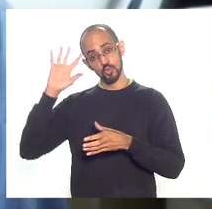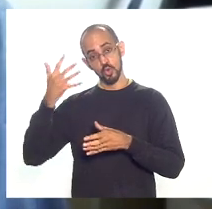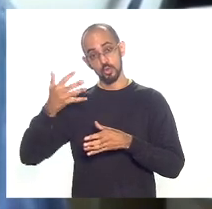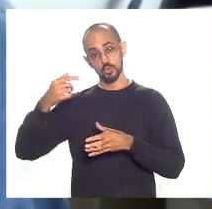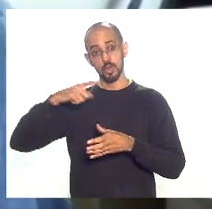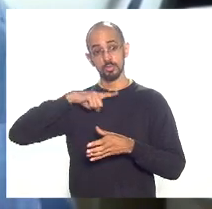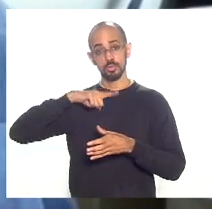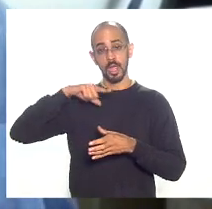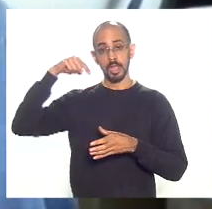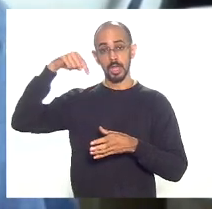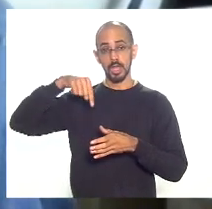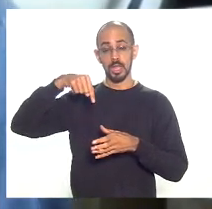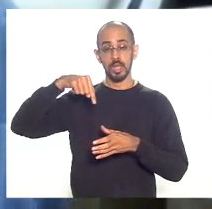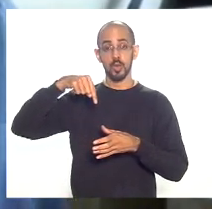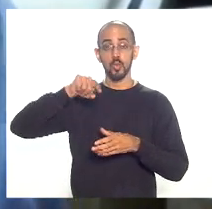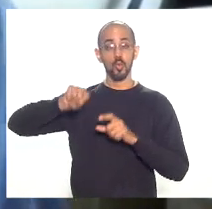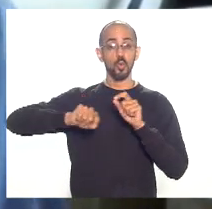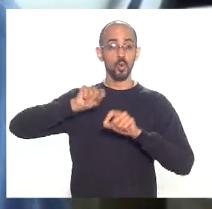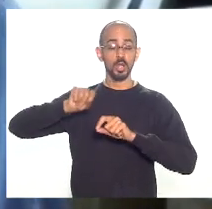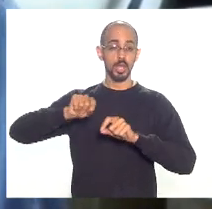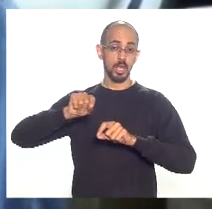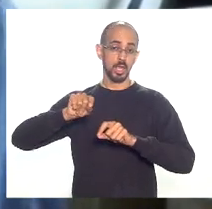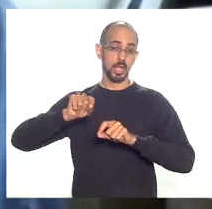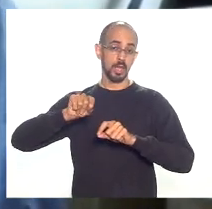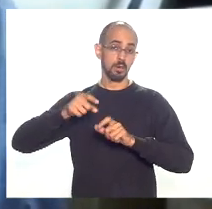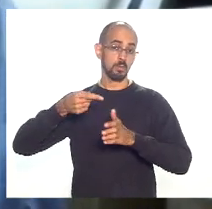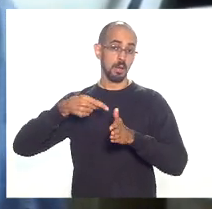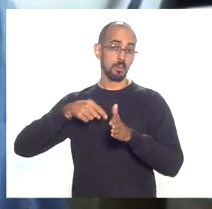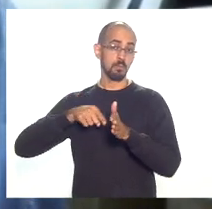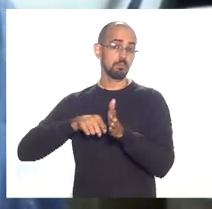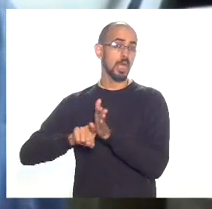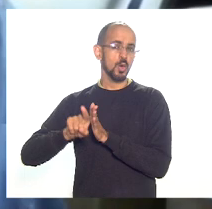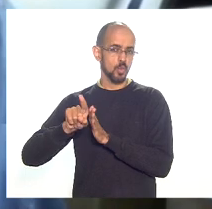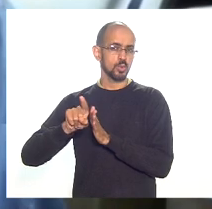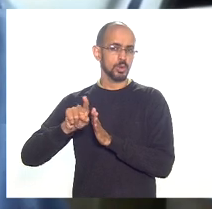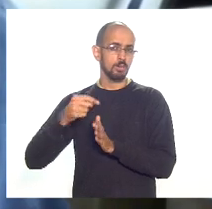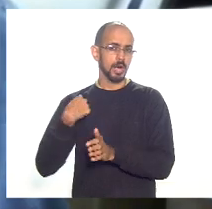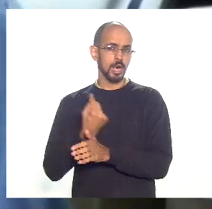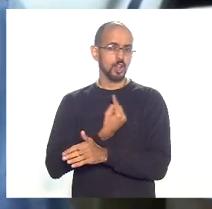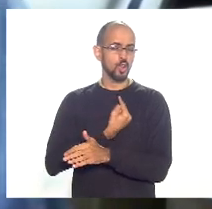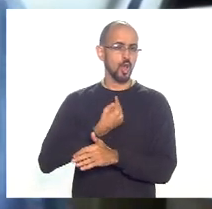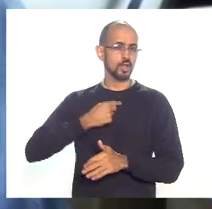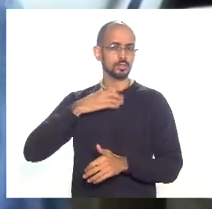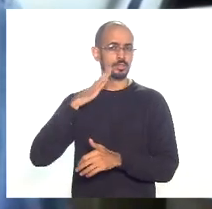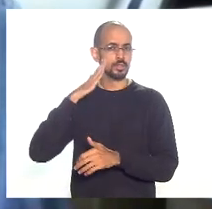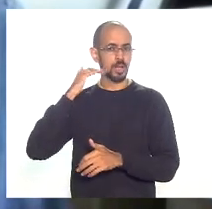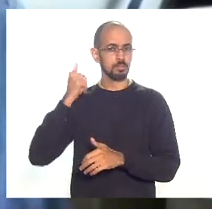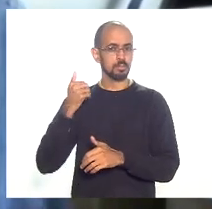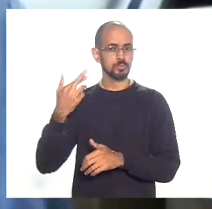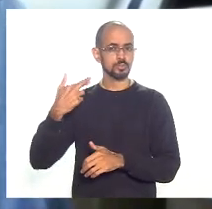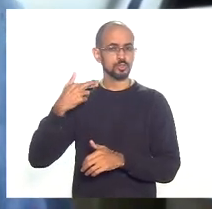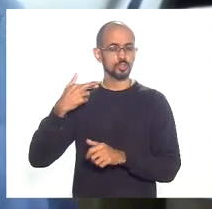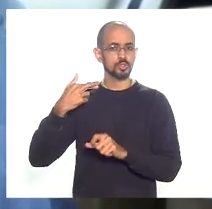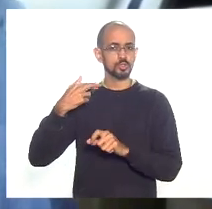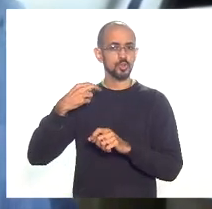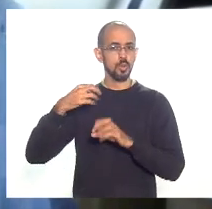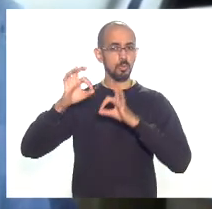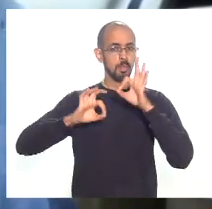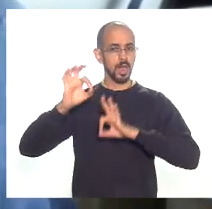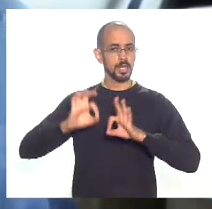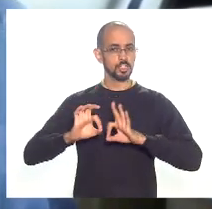um quesito para que nós tenhamos um plano de estado